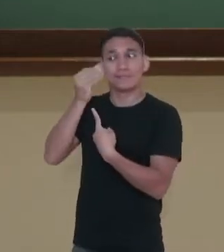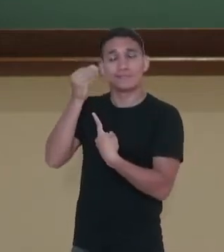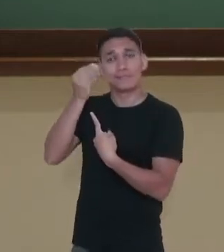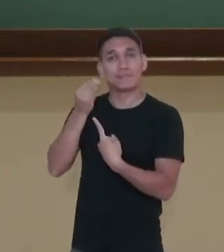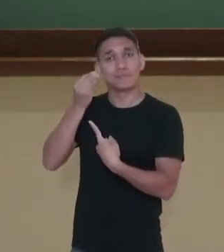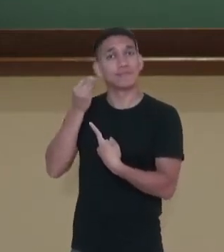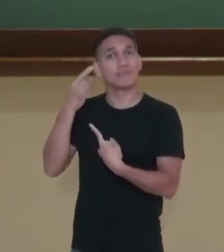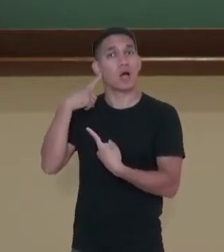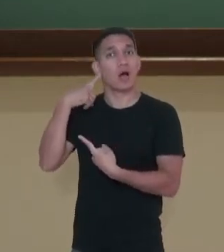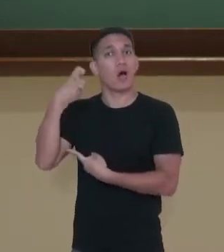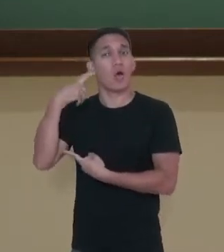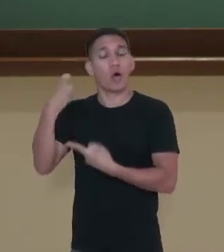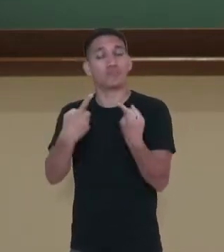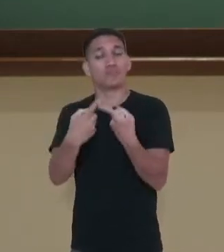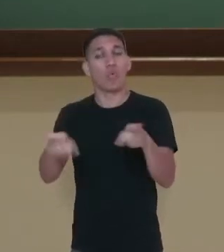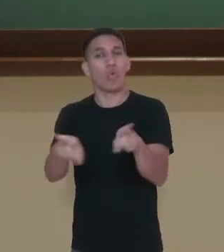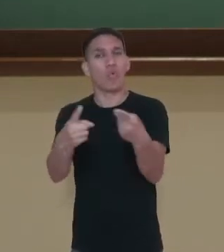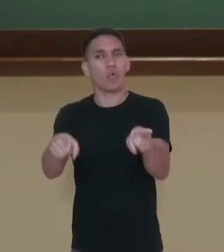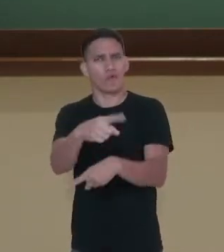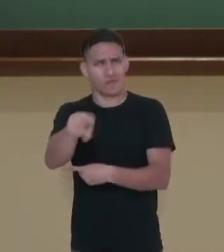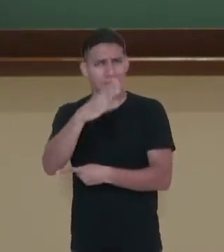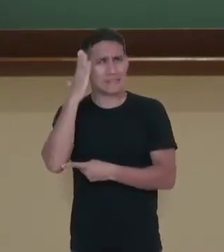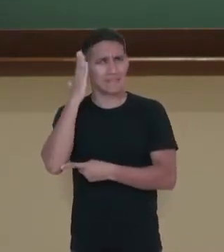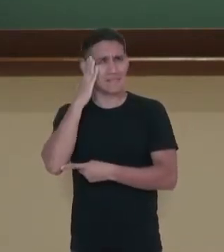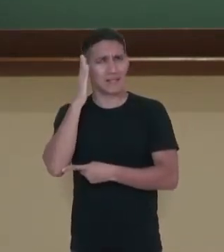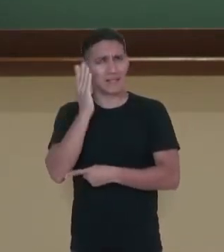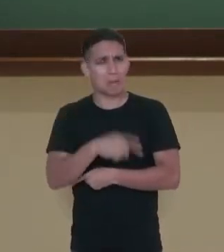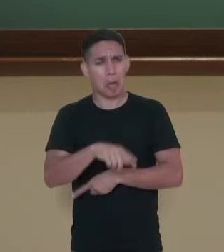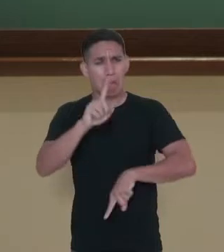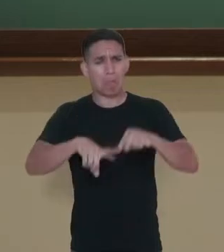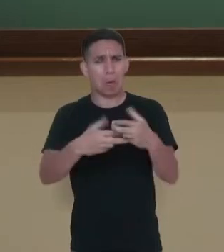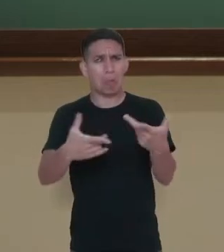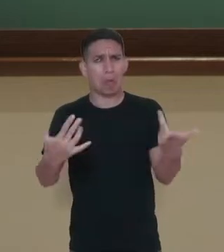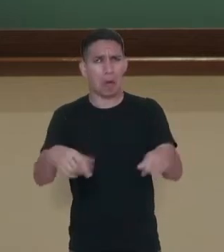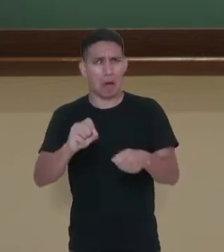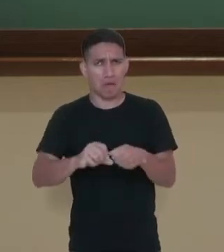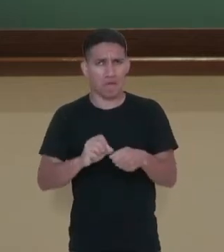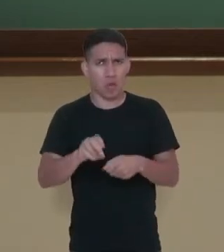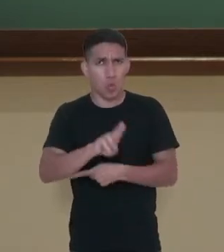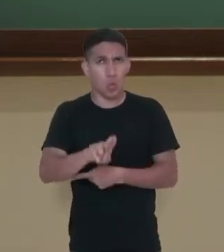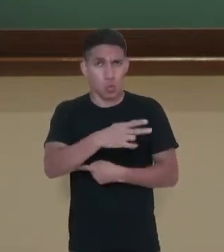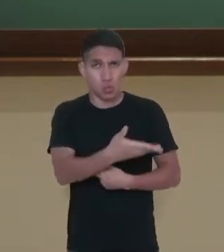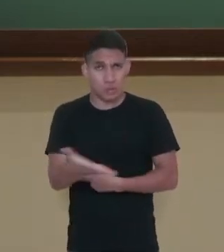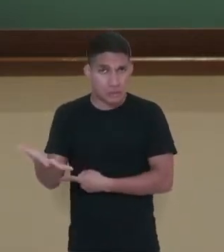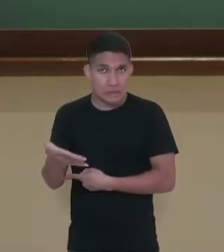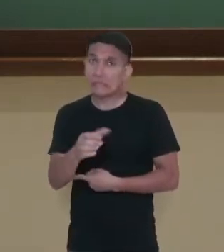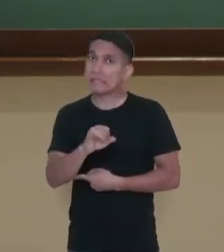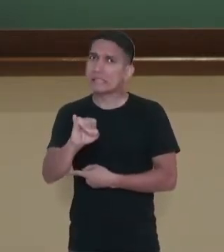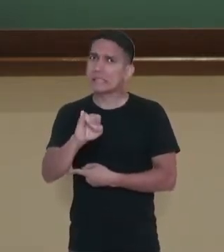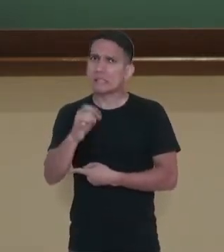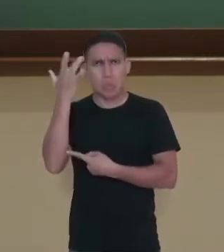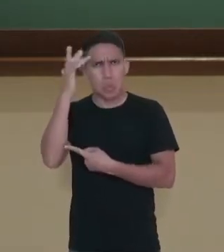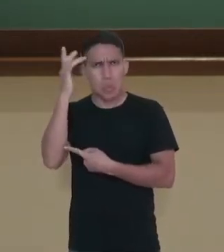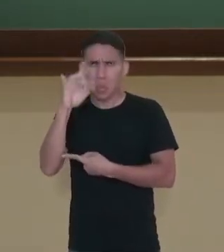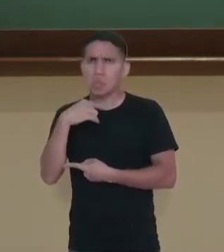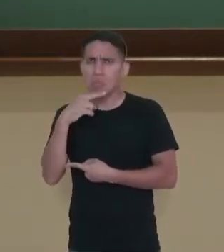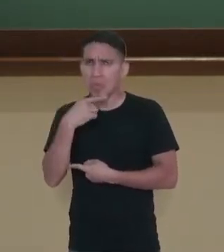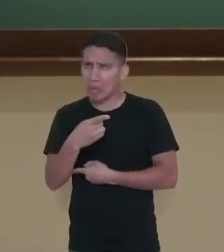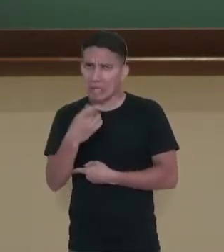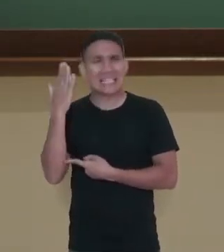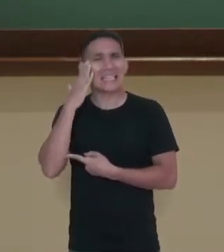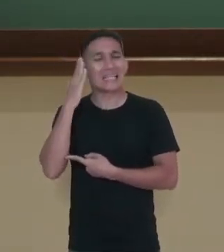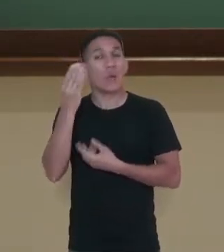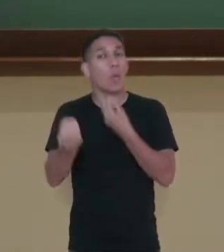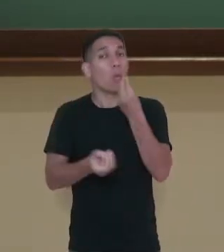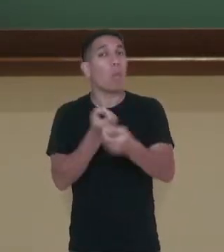experimentação musical. Você sabe tocar algum instrumento musical? Se não sabe, entende um pouco de ritmo? Já parou